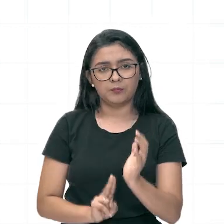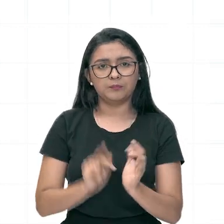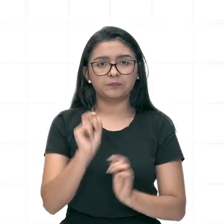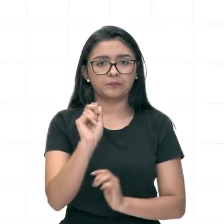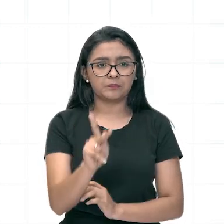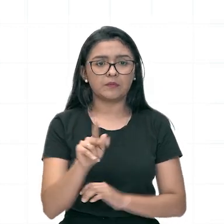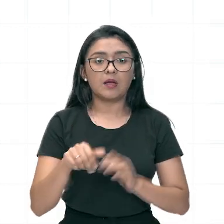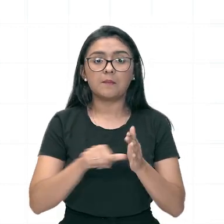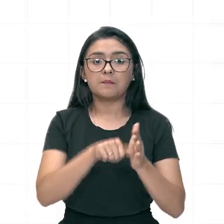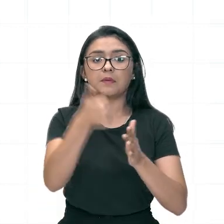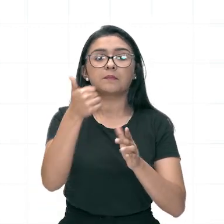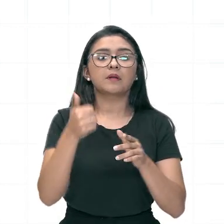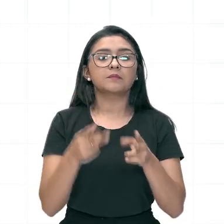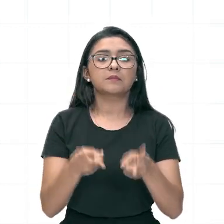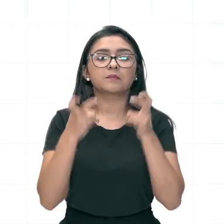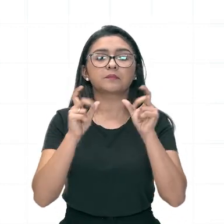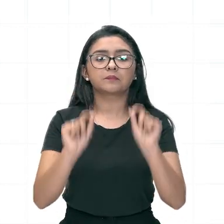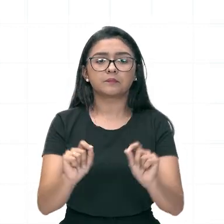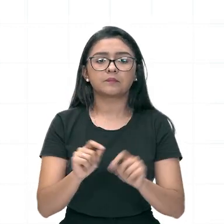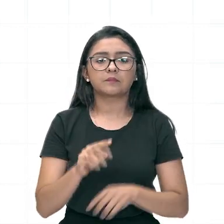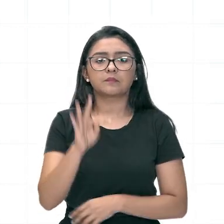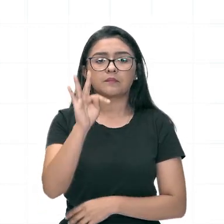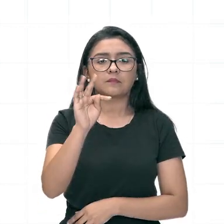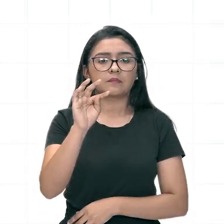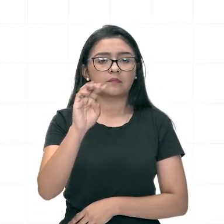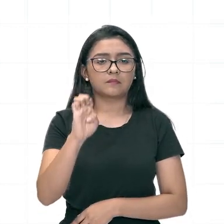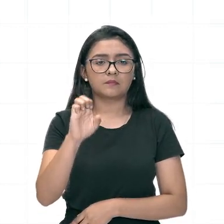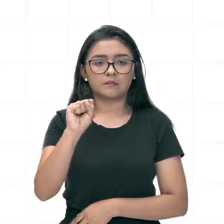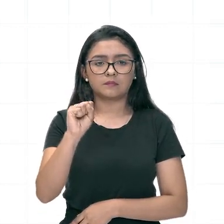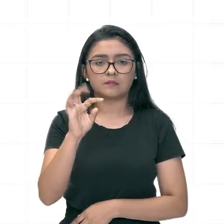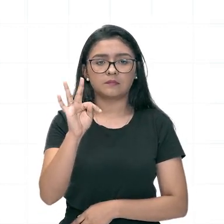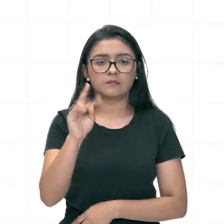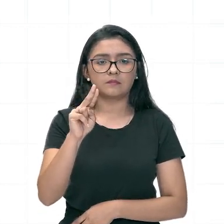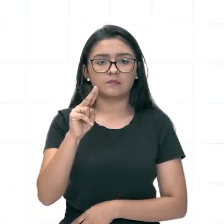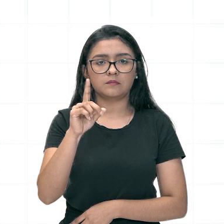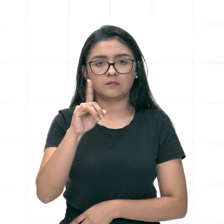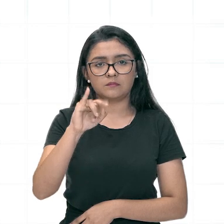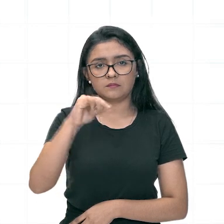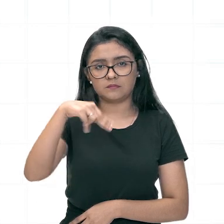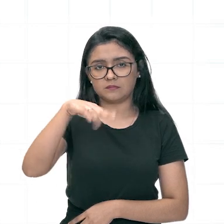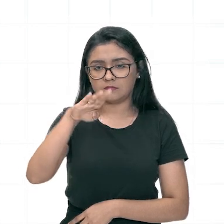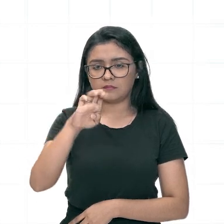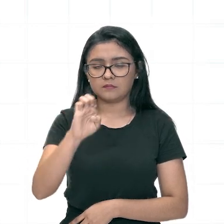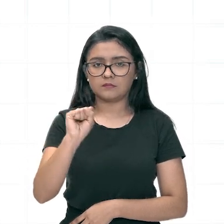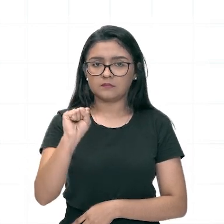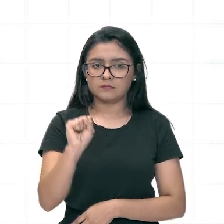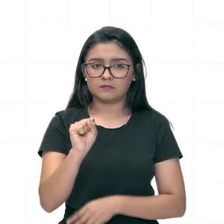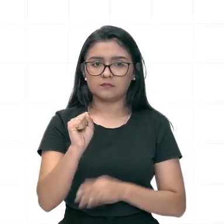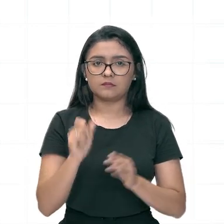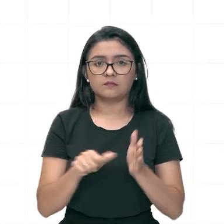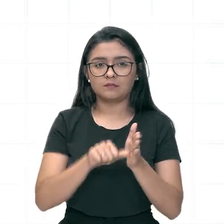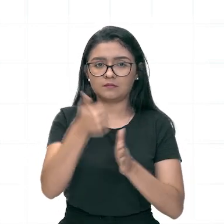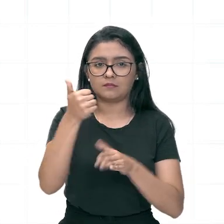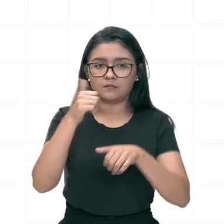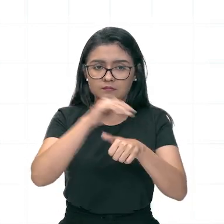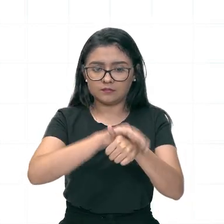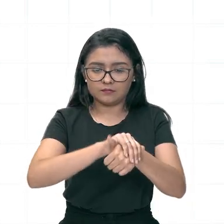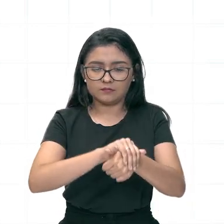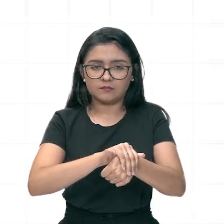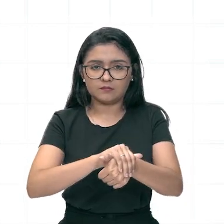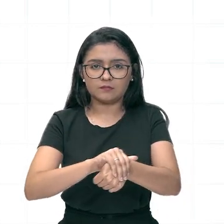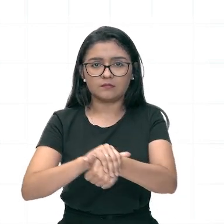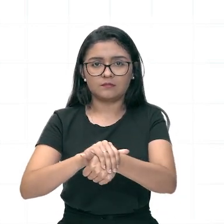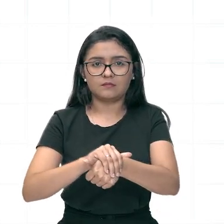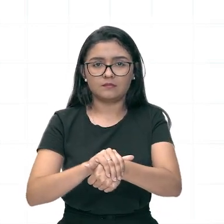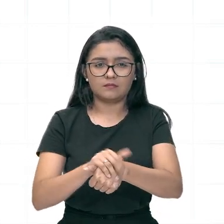só. A primeira que a gente observa são os testudines, onde você visualiza ali na imagem aquele tracajá, né,